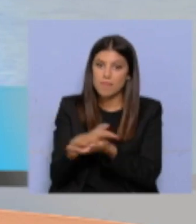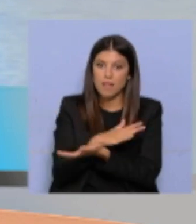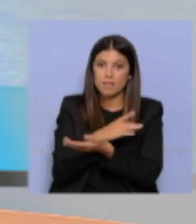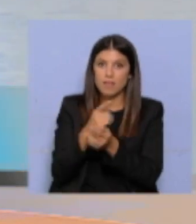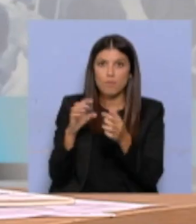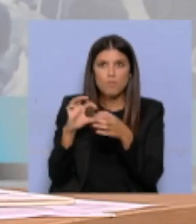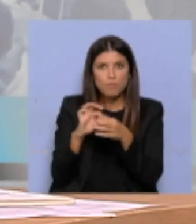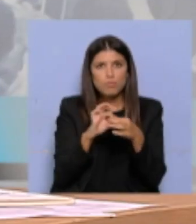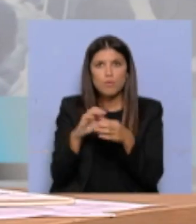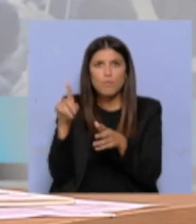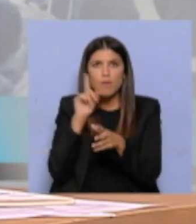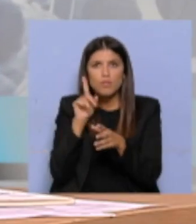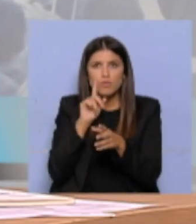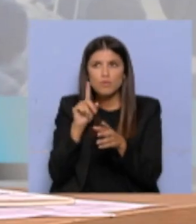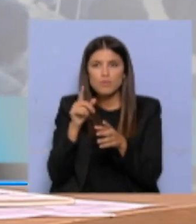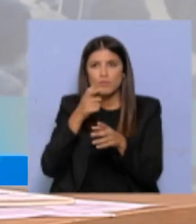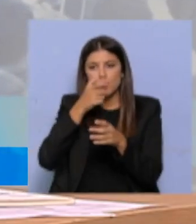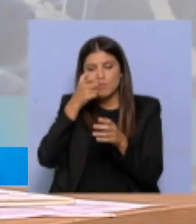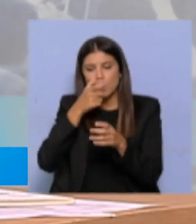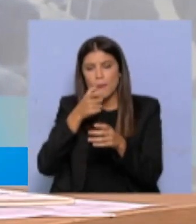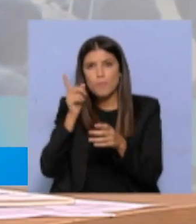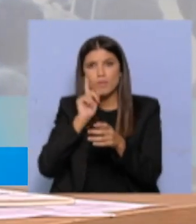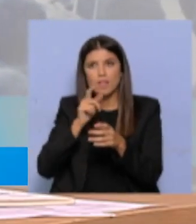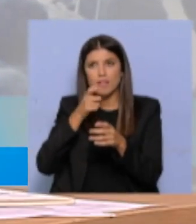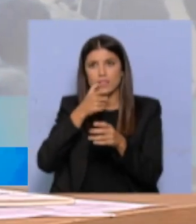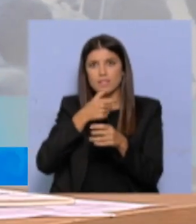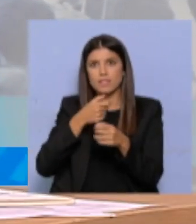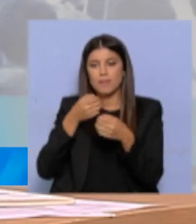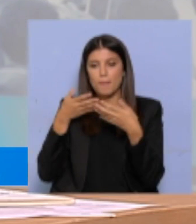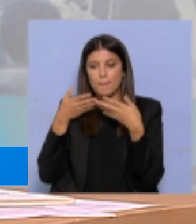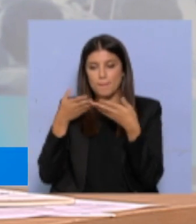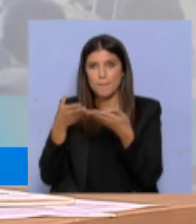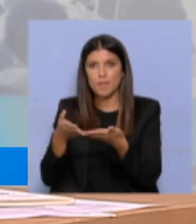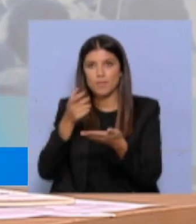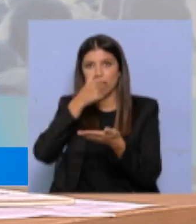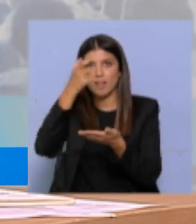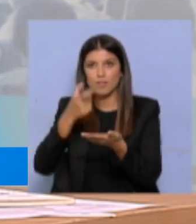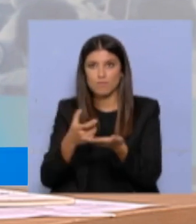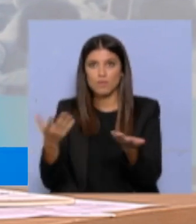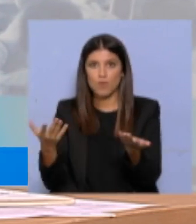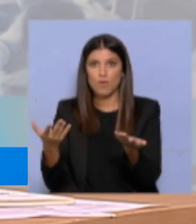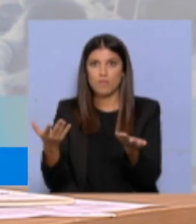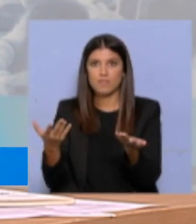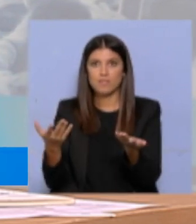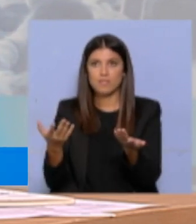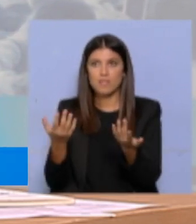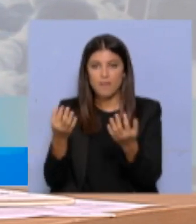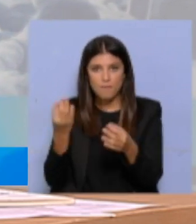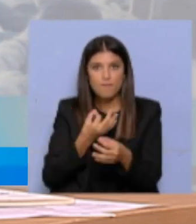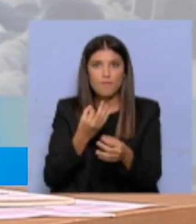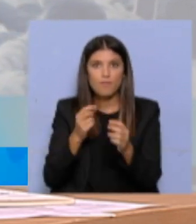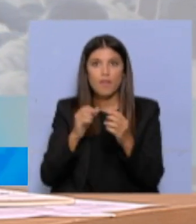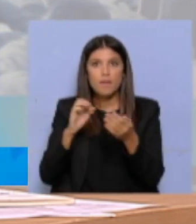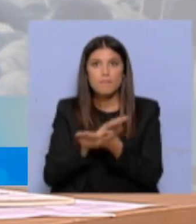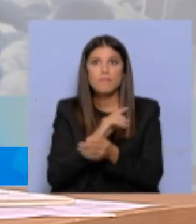de ligação das pessoas também. Exatamente, e a imprensa tem feito um investimento muito grande até no âmbito da profissionalização